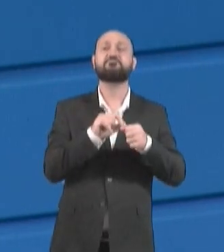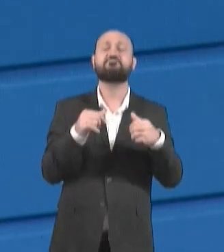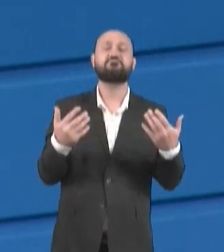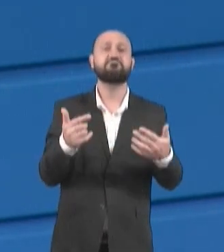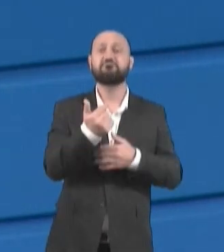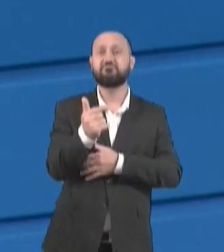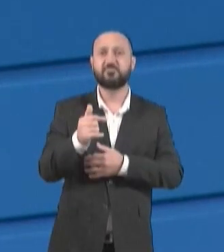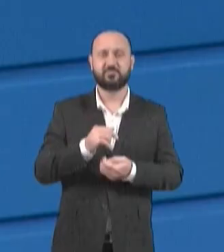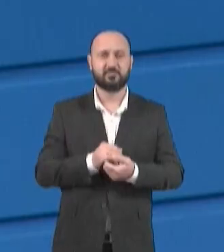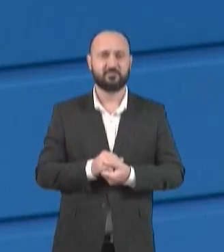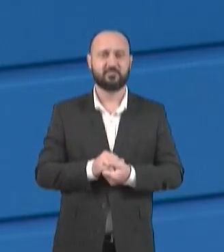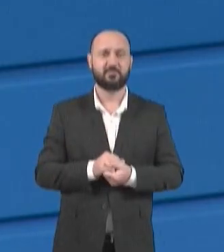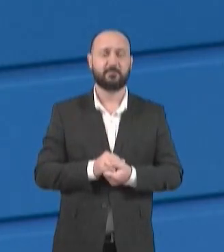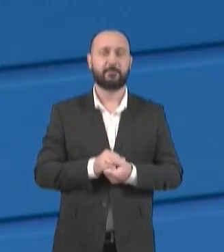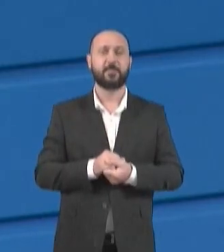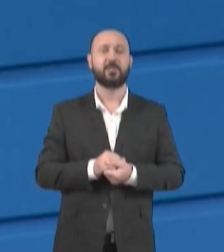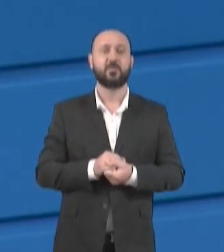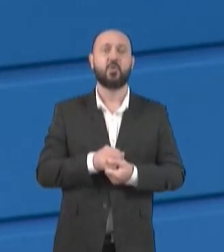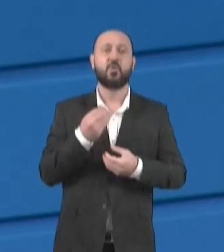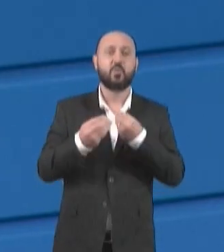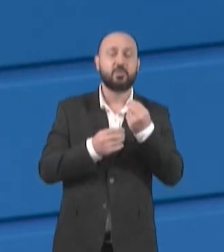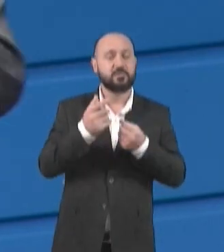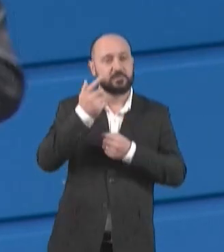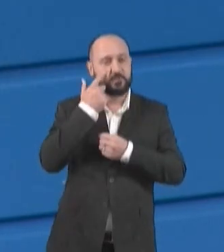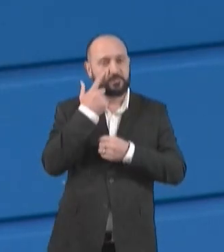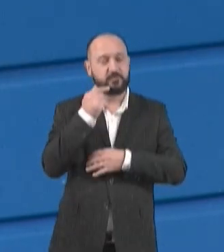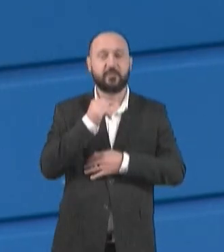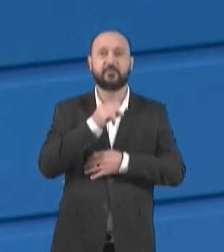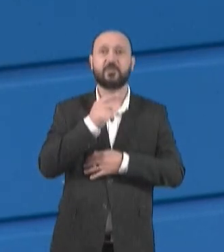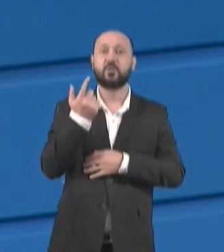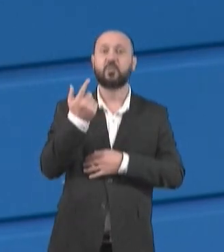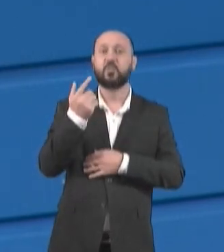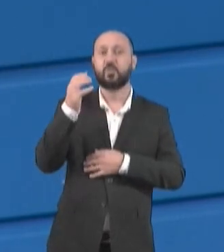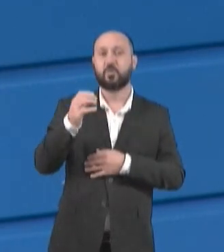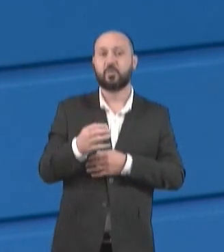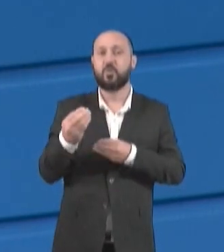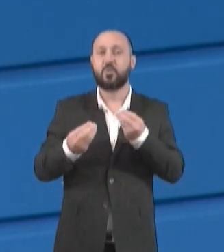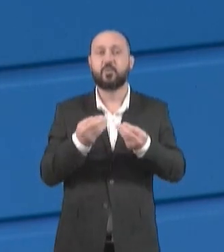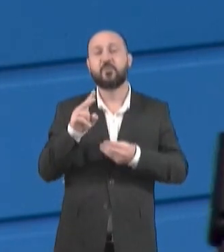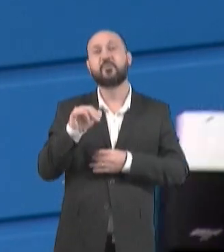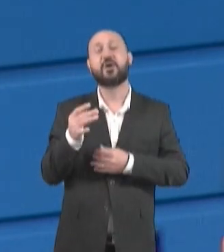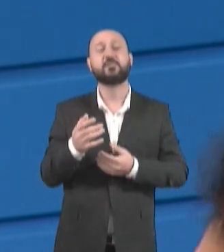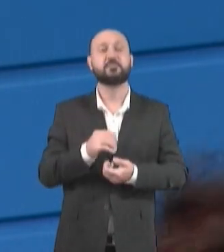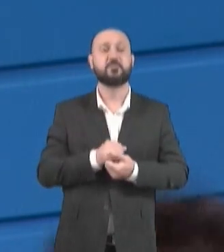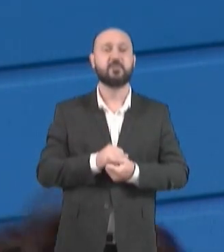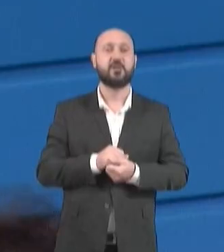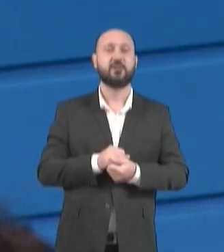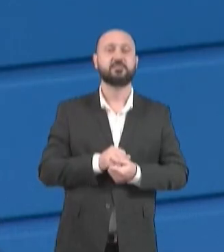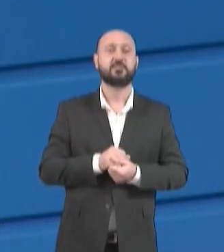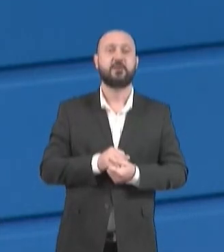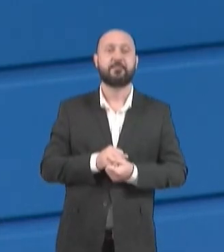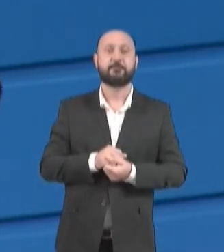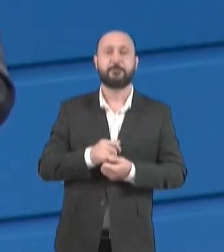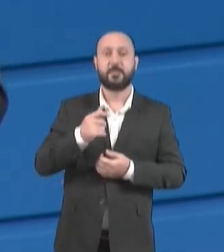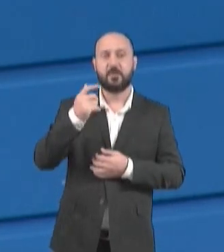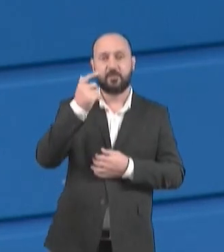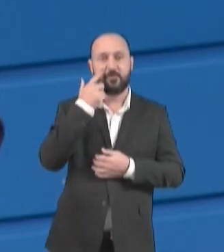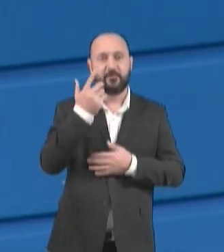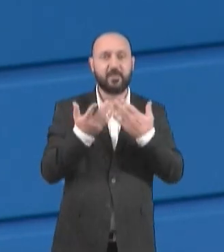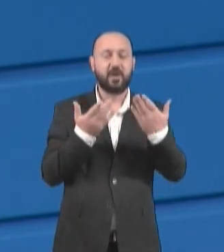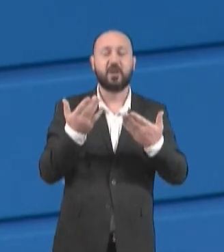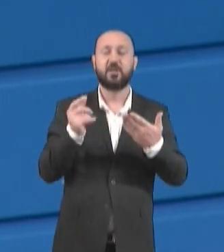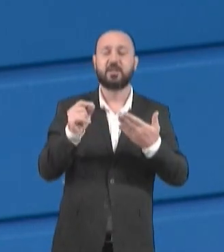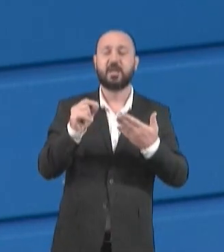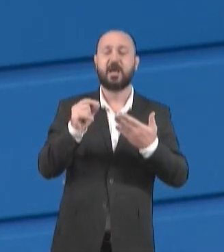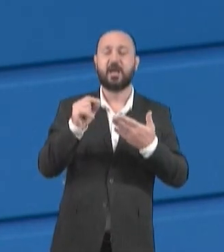fazer, porque como que você vai prever um crime como esse? Como que você vai... Eu falo que a polícia, nesse momento,